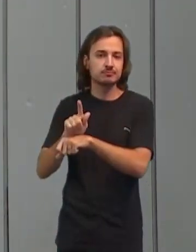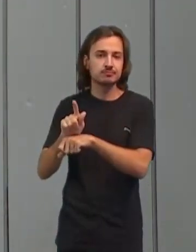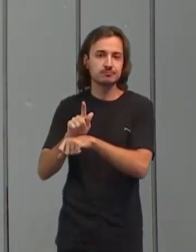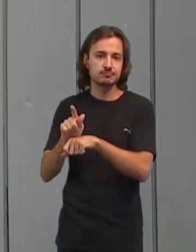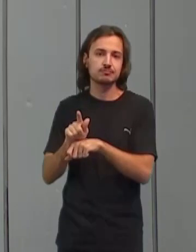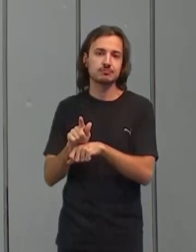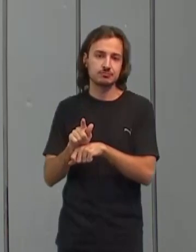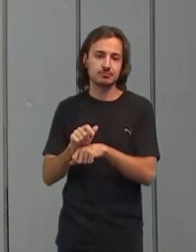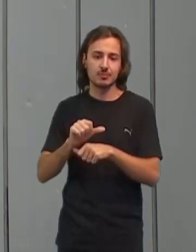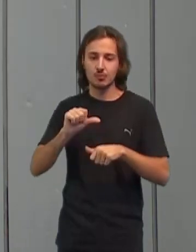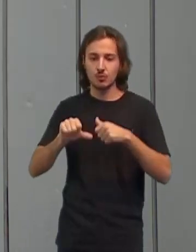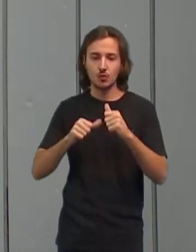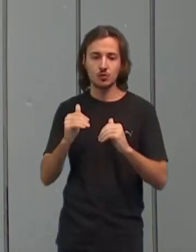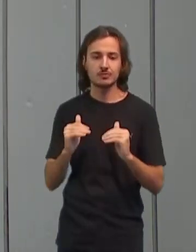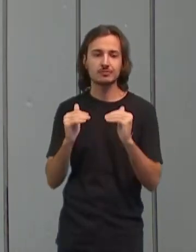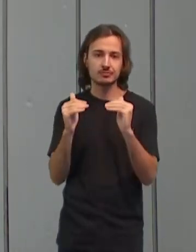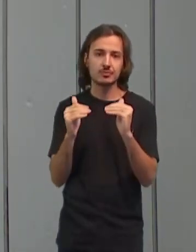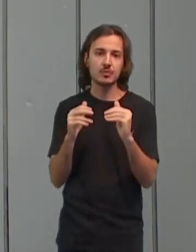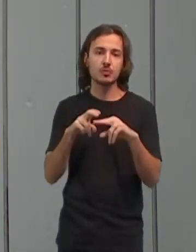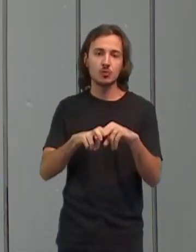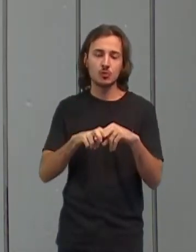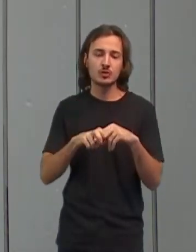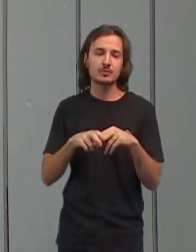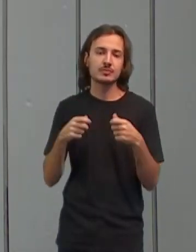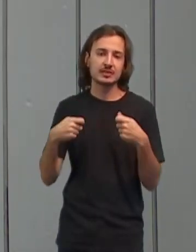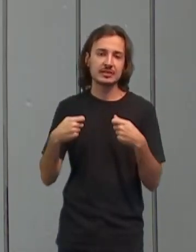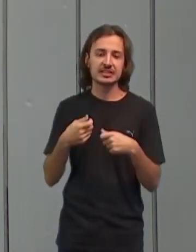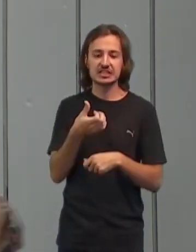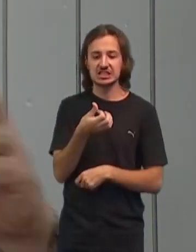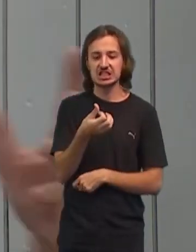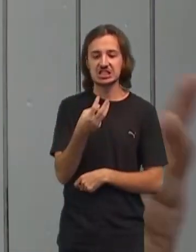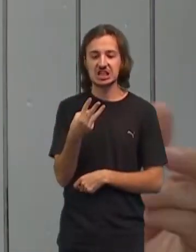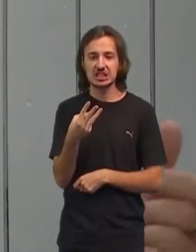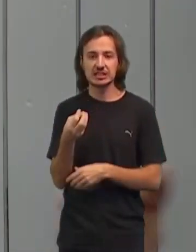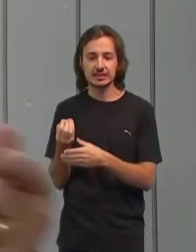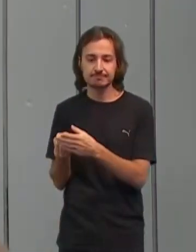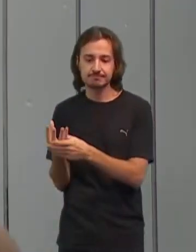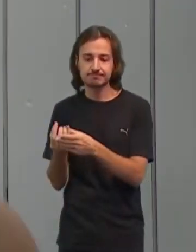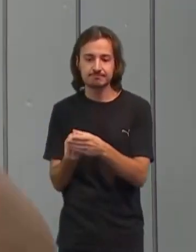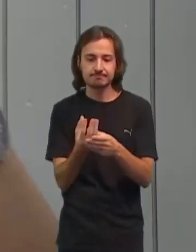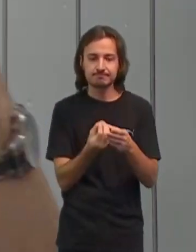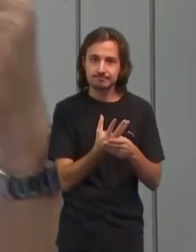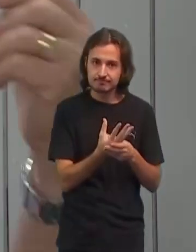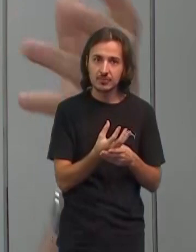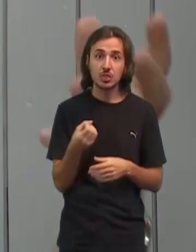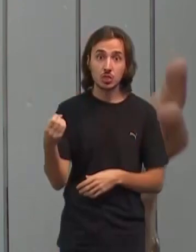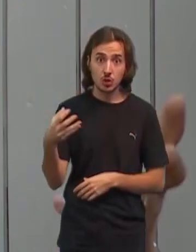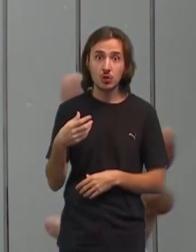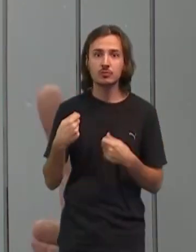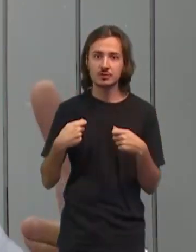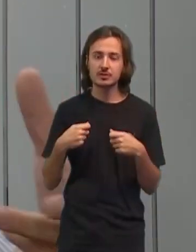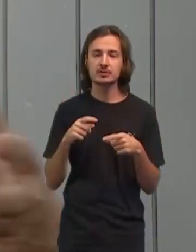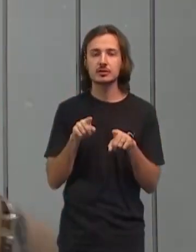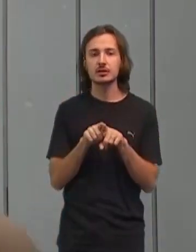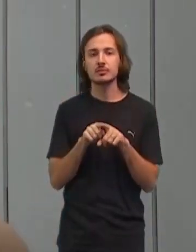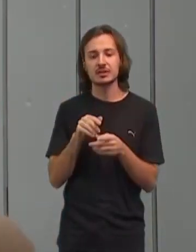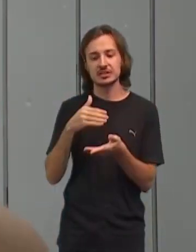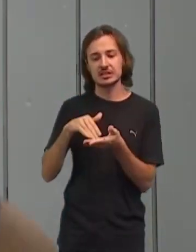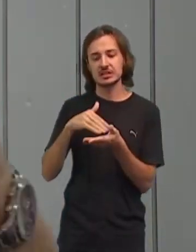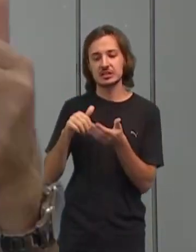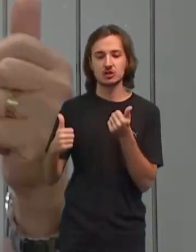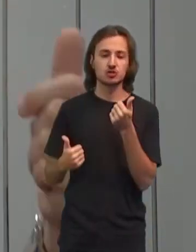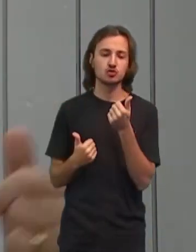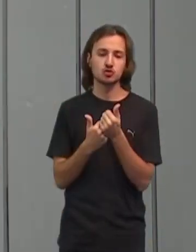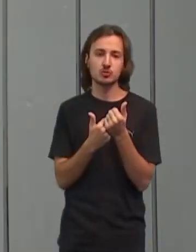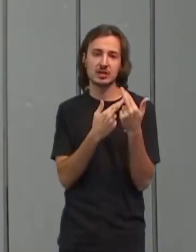que criar mais 63 unidades gestoras, você tem que ter um subsecretário responsável por